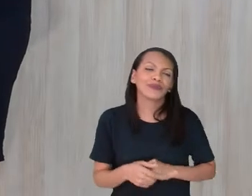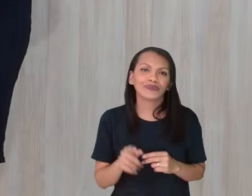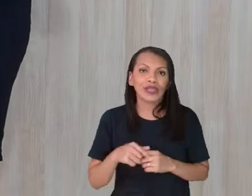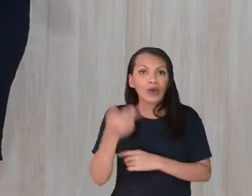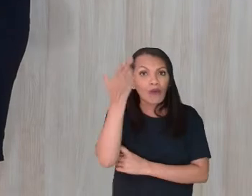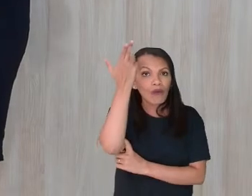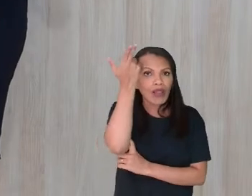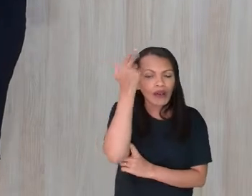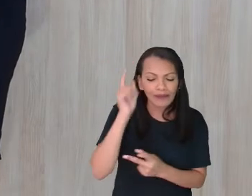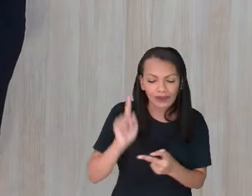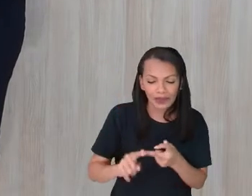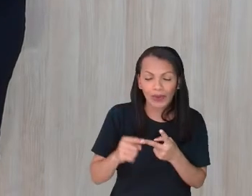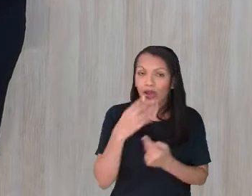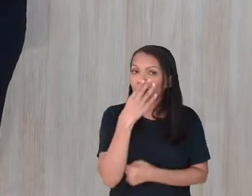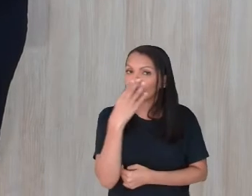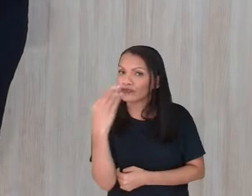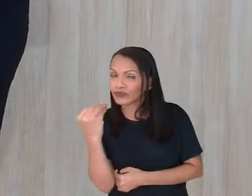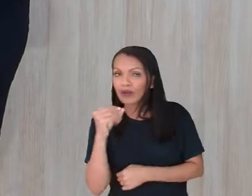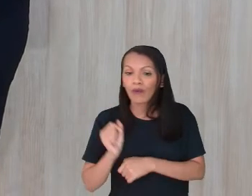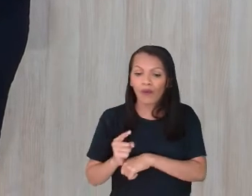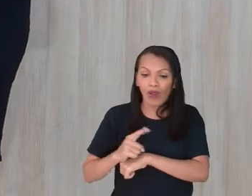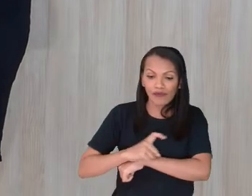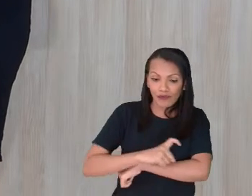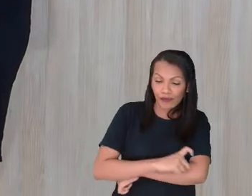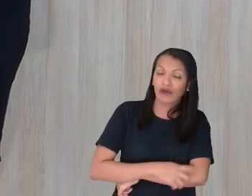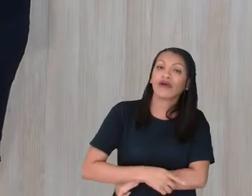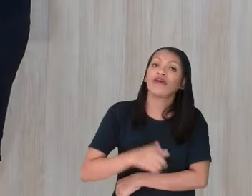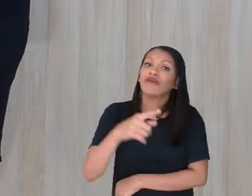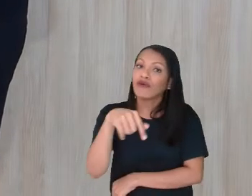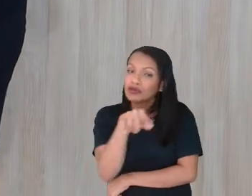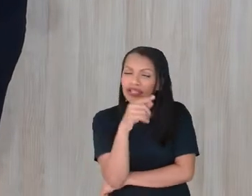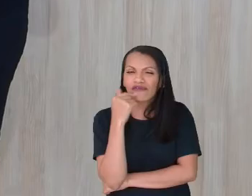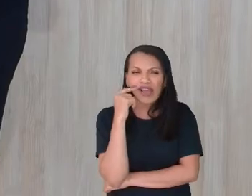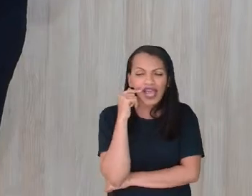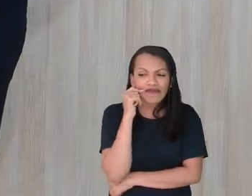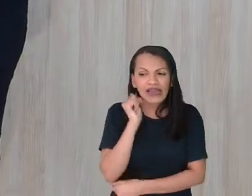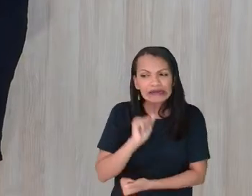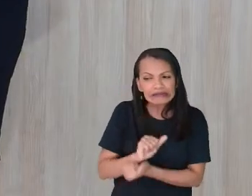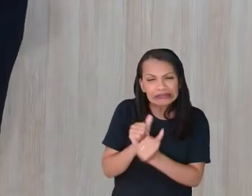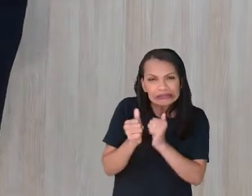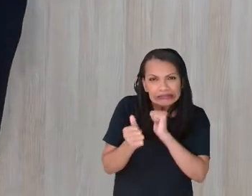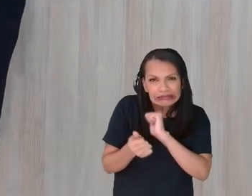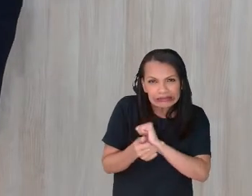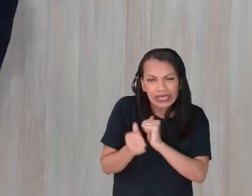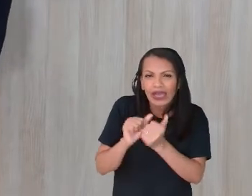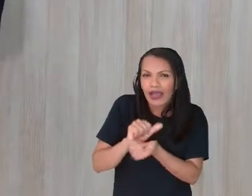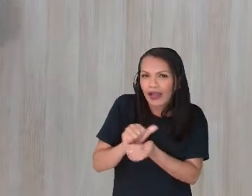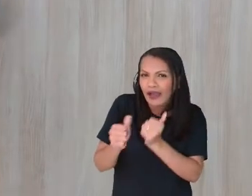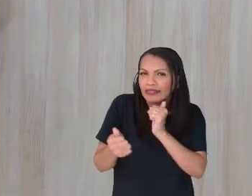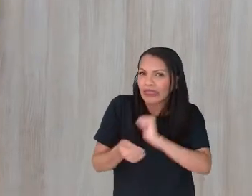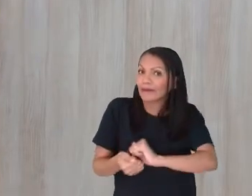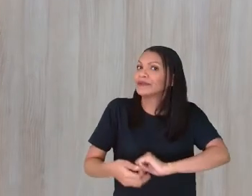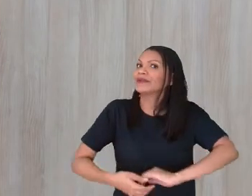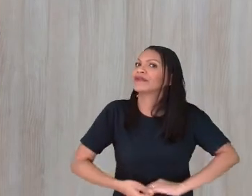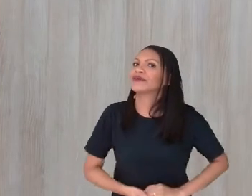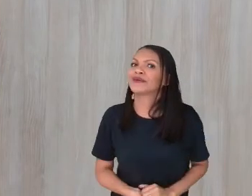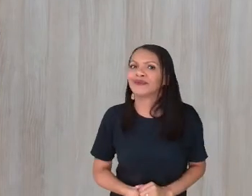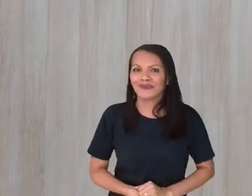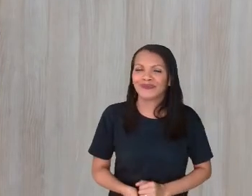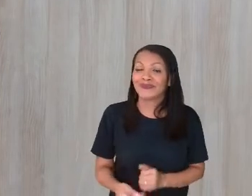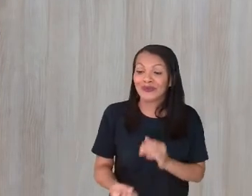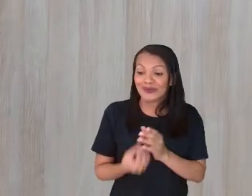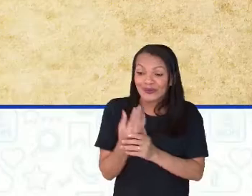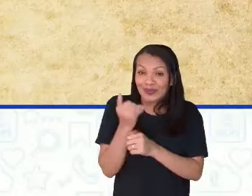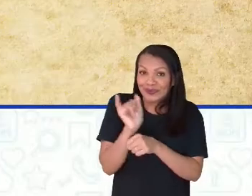uma raposa, é uma formiga. Você vai disfarçando os discursos, digamos assim, né? E